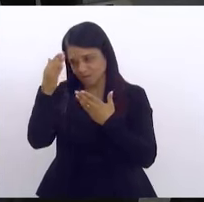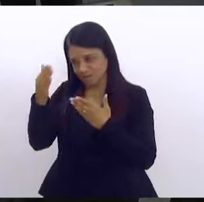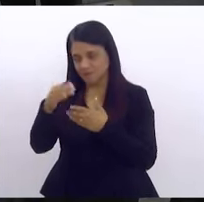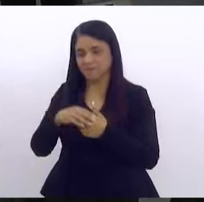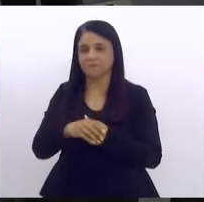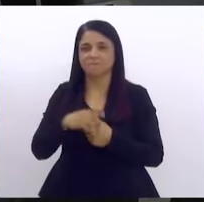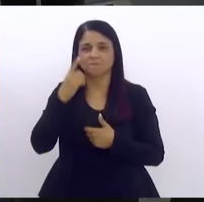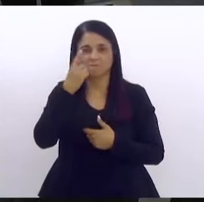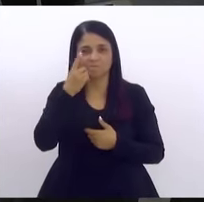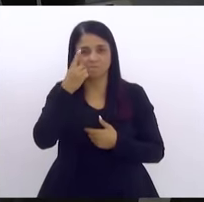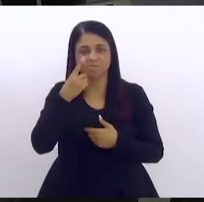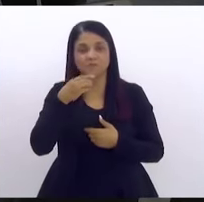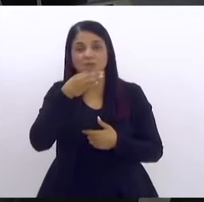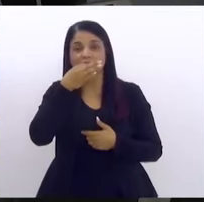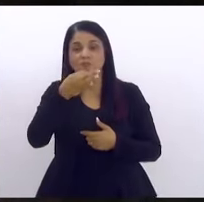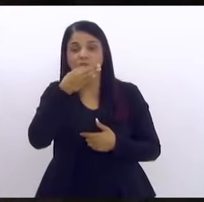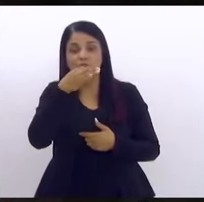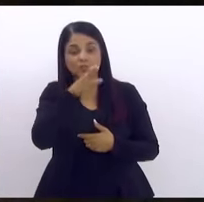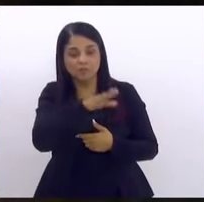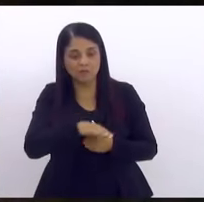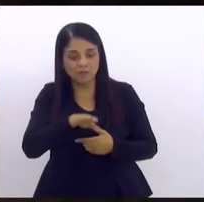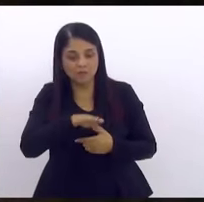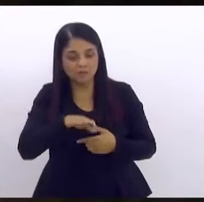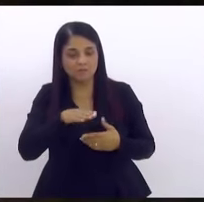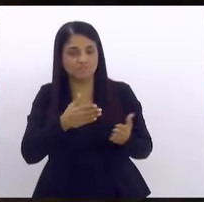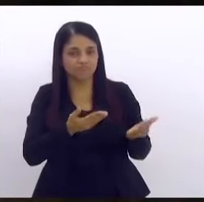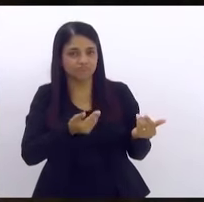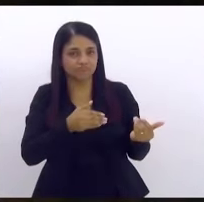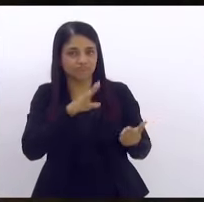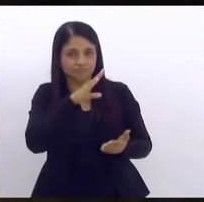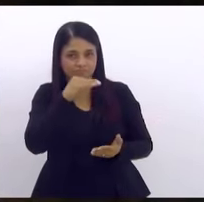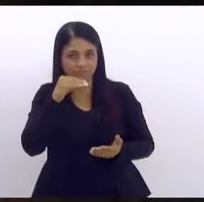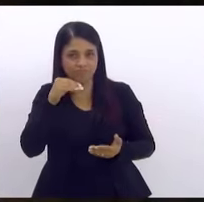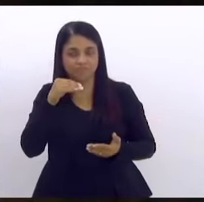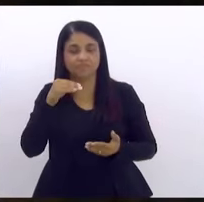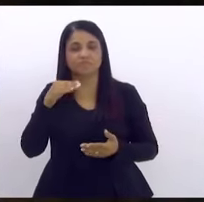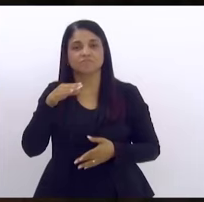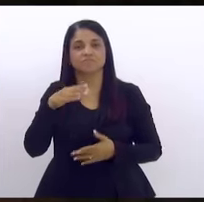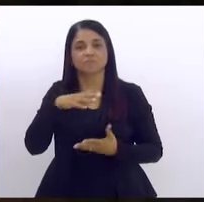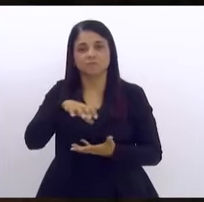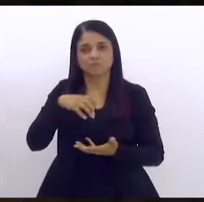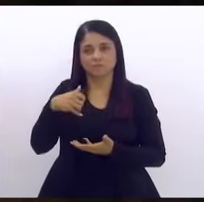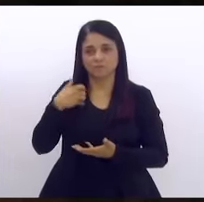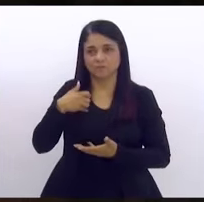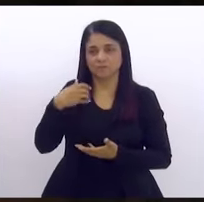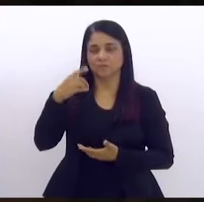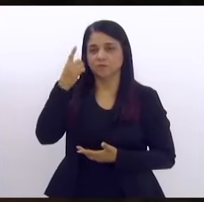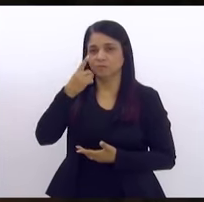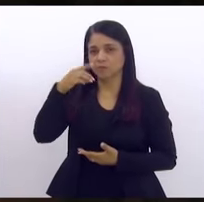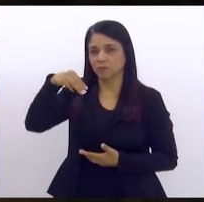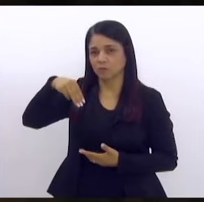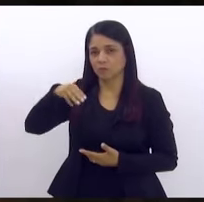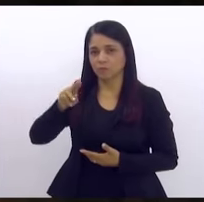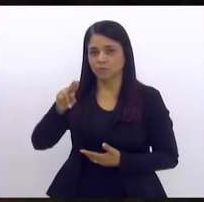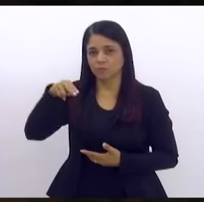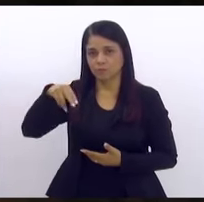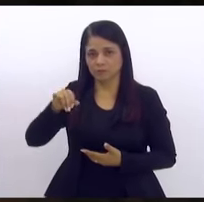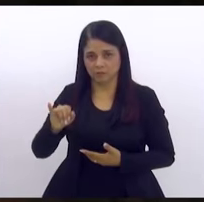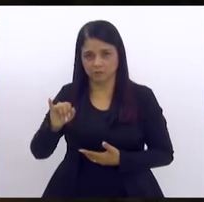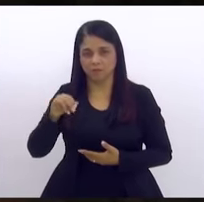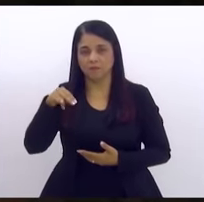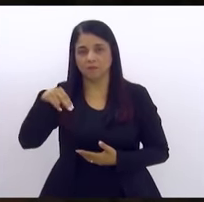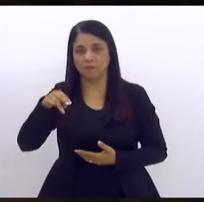deputado. Assunto da criança e do adolescente idoso, Muni Neto, por gentileza, nosso nobre deputado.